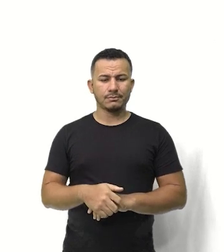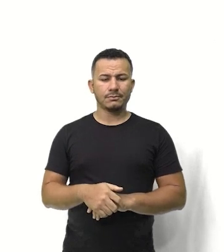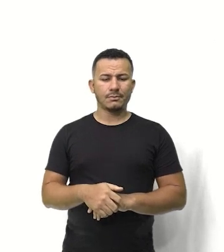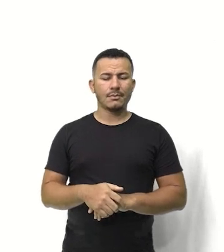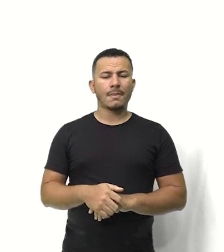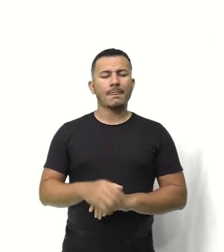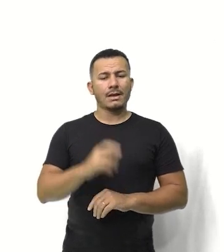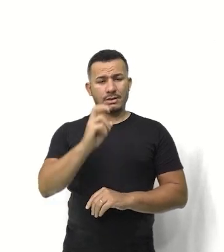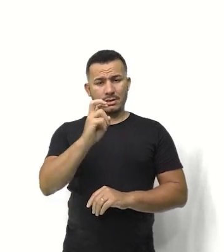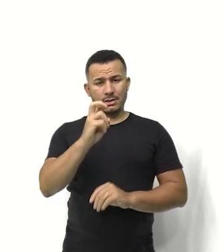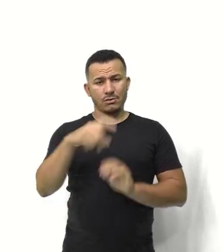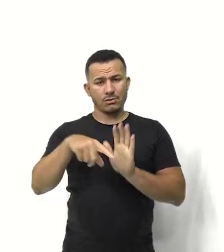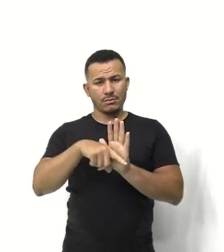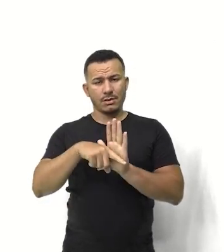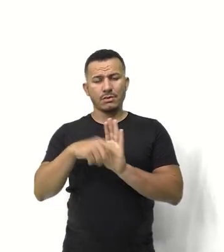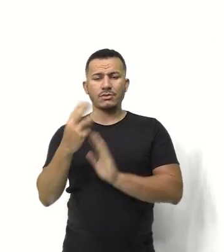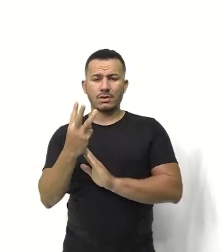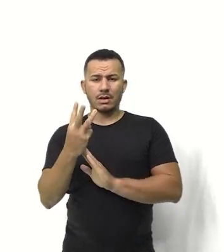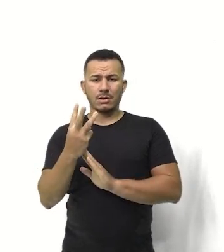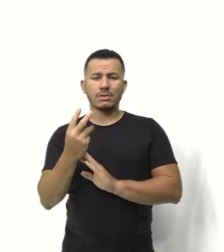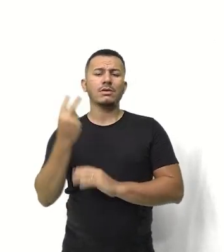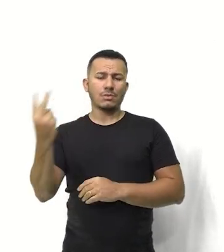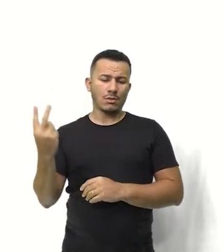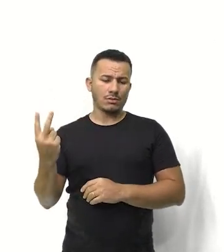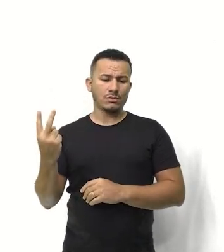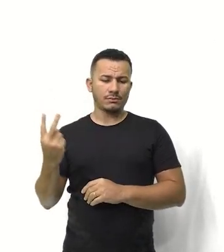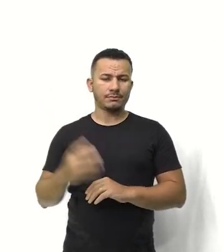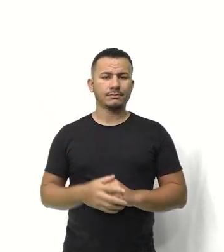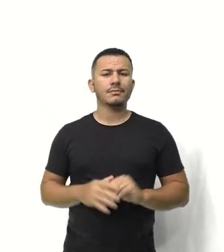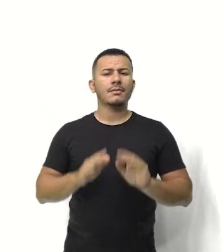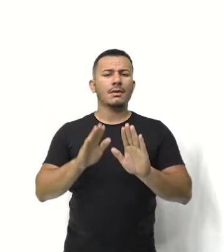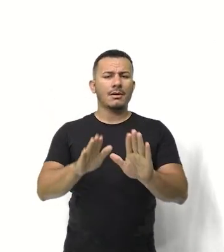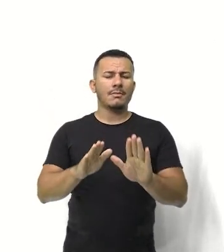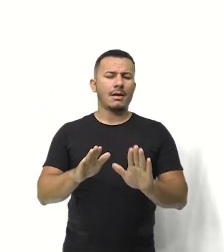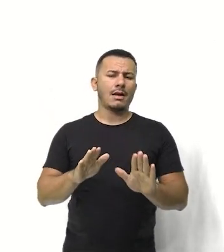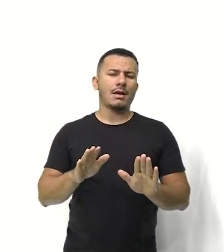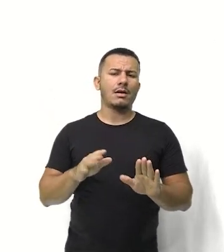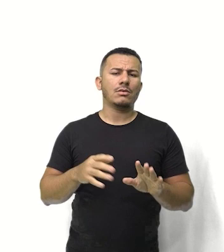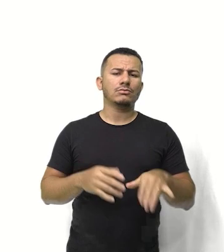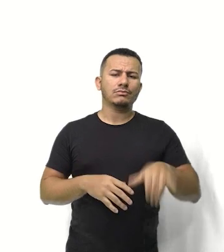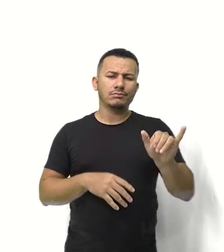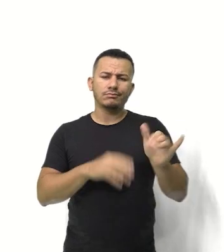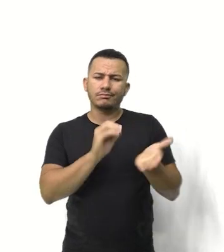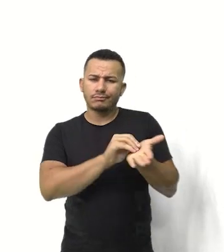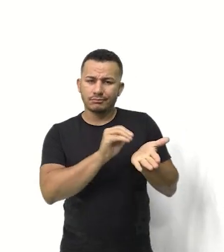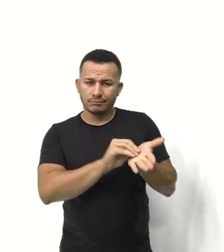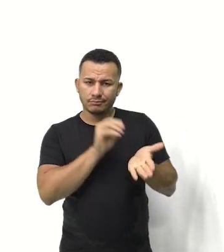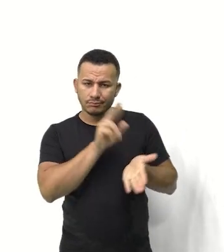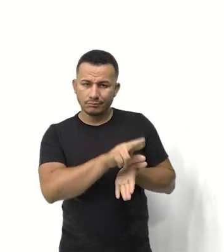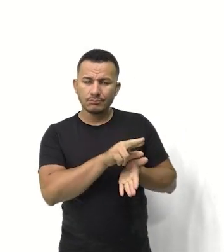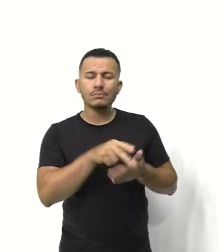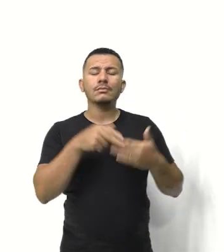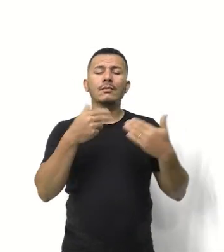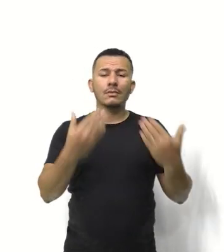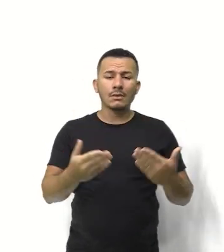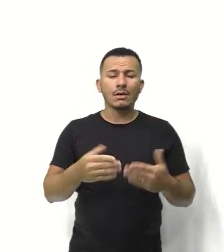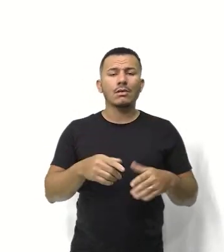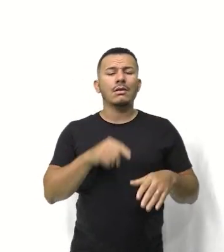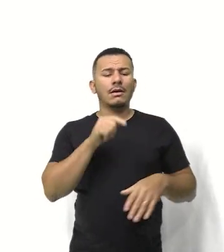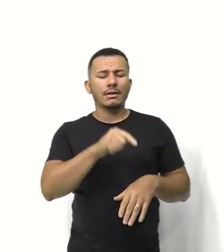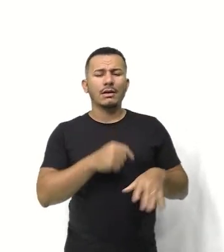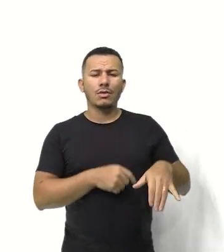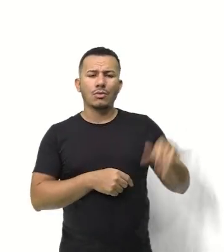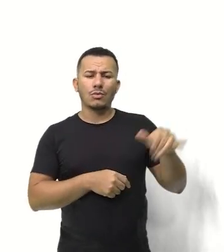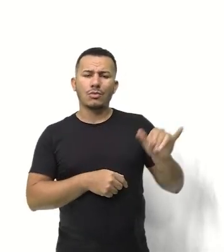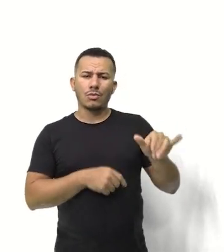sendo igual a 5 menos 3, dá 2. Ora, mas nós não queremos saber o valor de y, mas